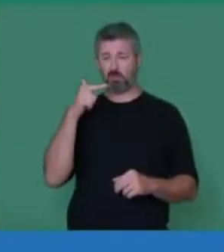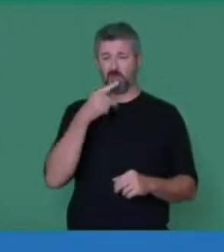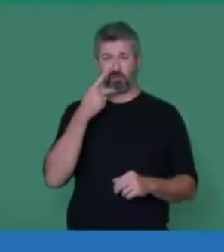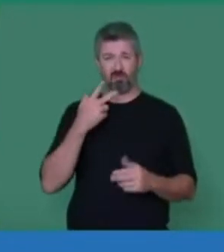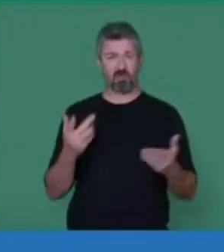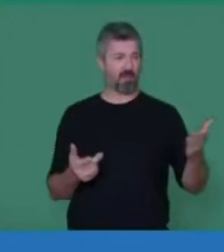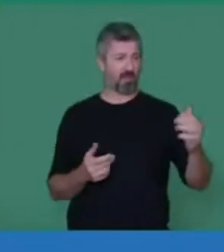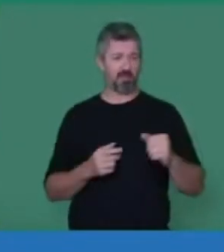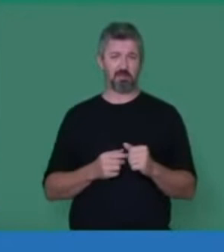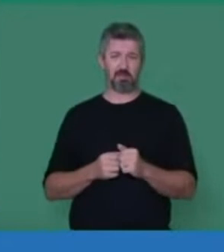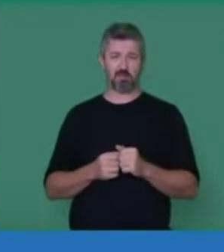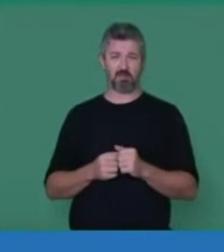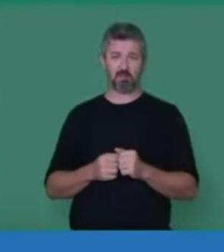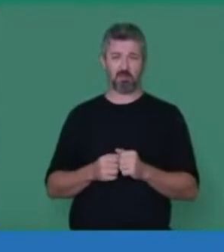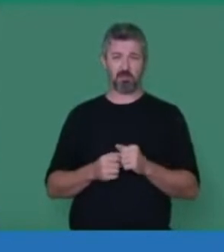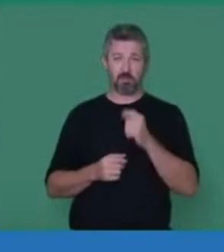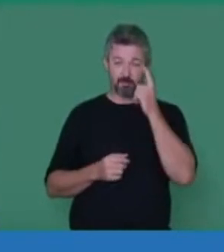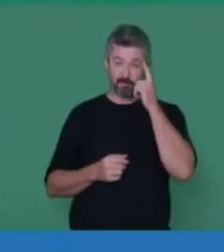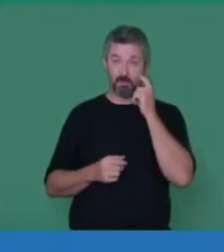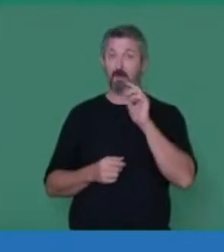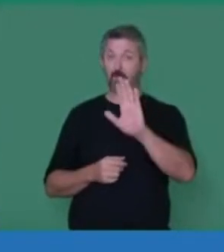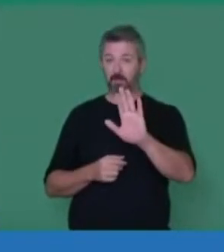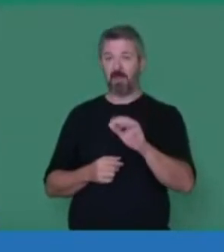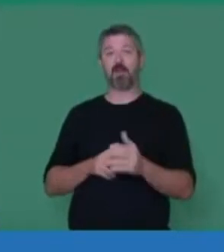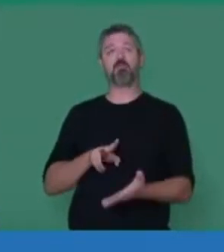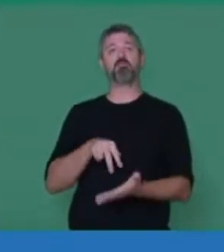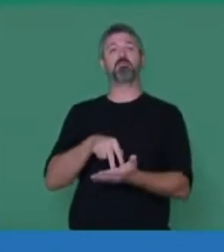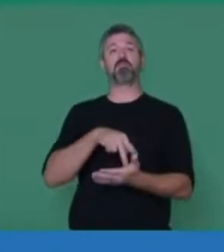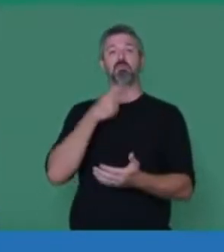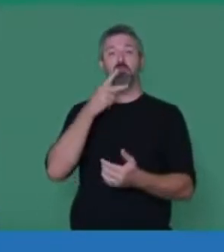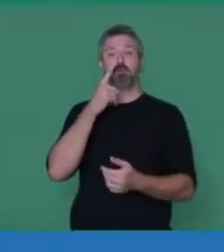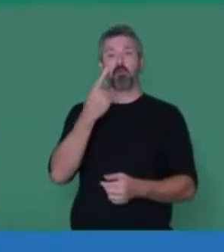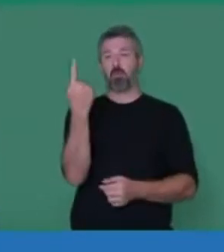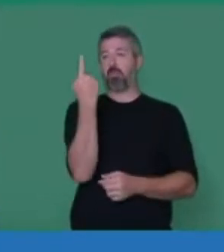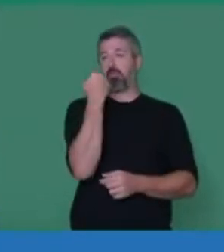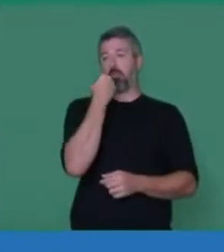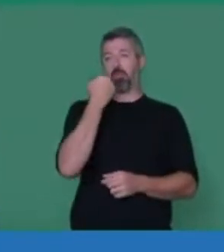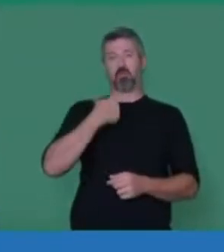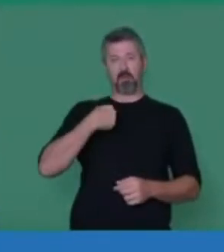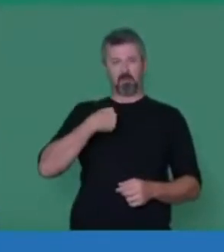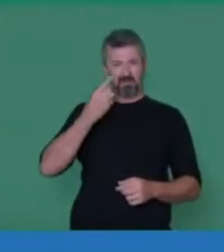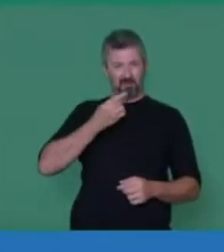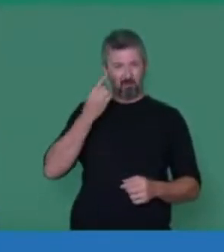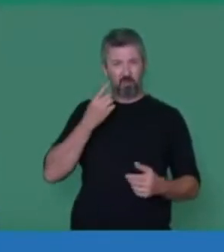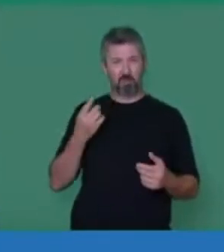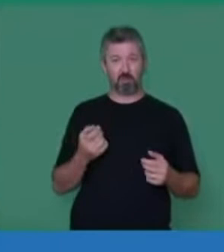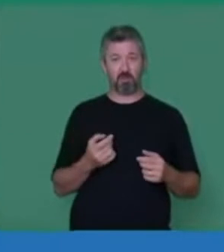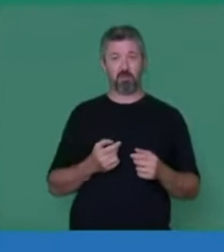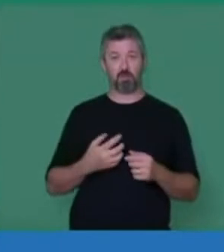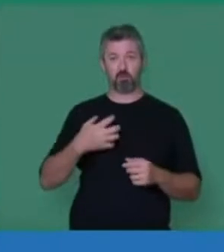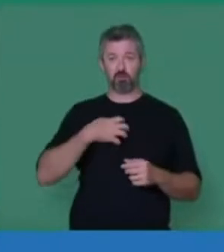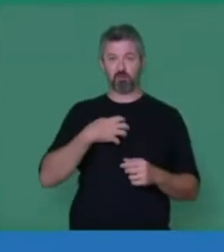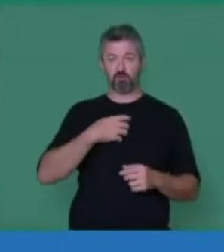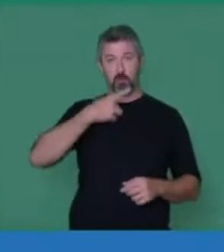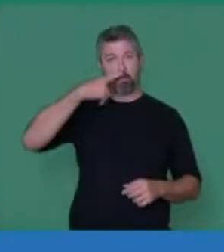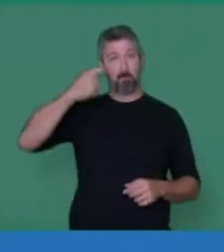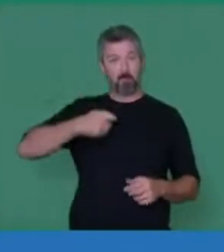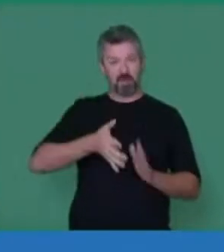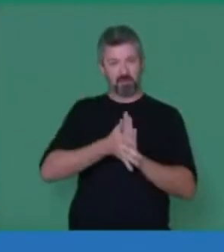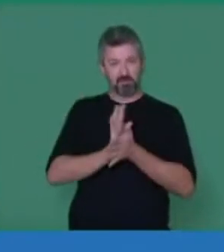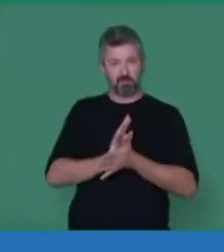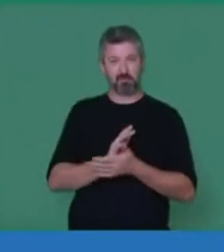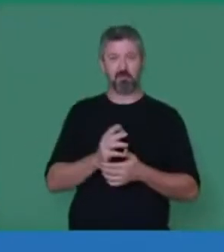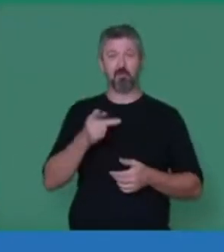Frias. Agora, tem coragem de vir aqui e levantar o dedo para uma deputada inclusive de uma forma muito machista,